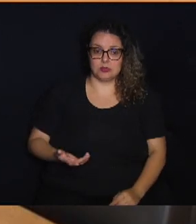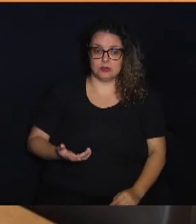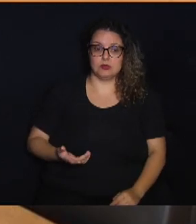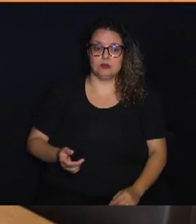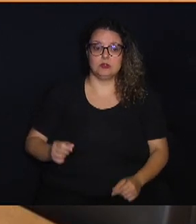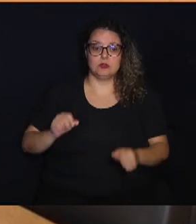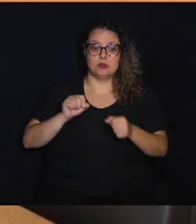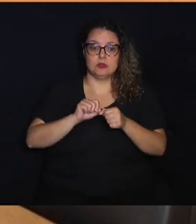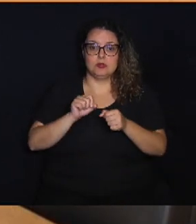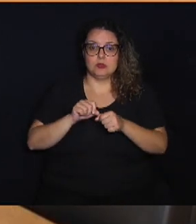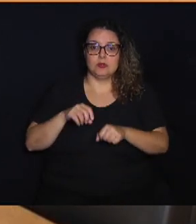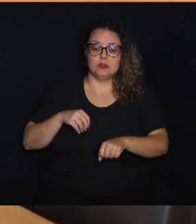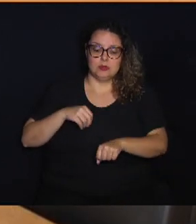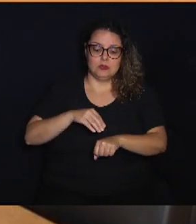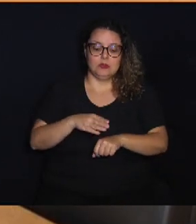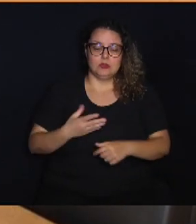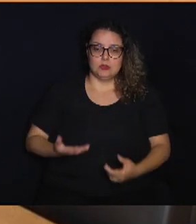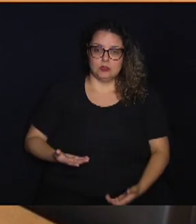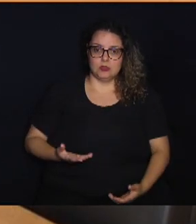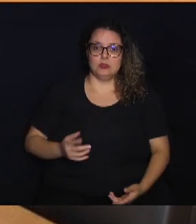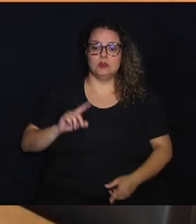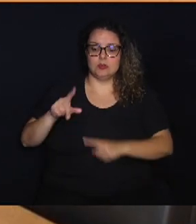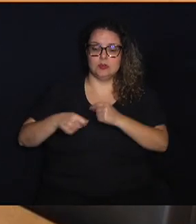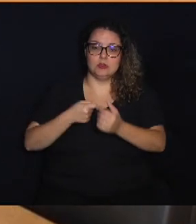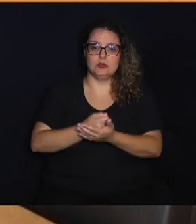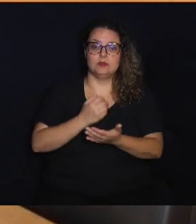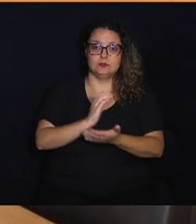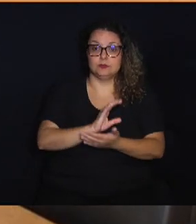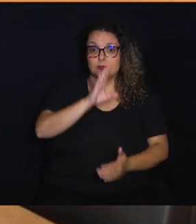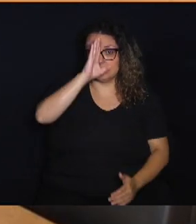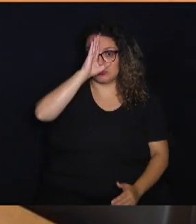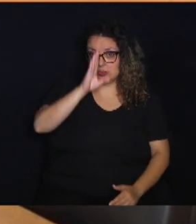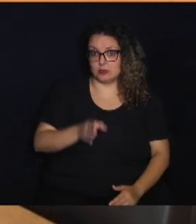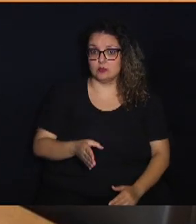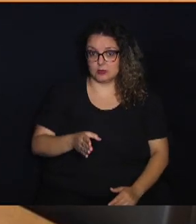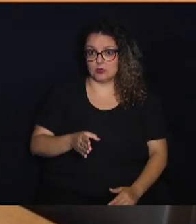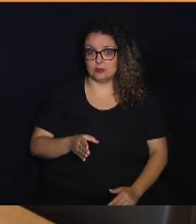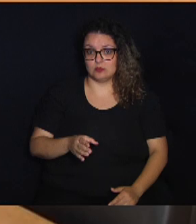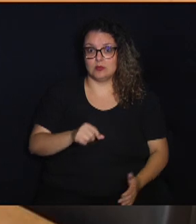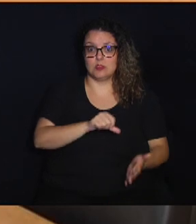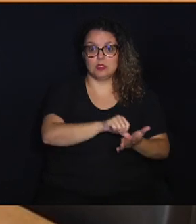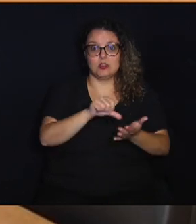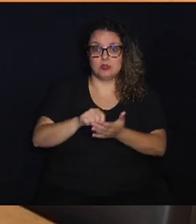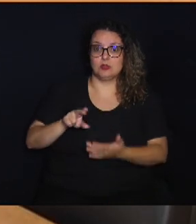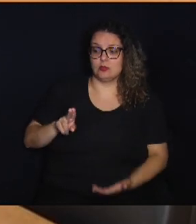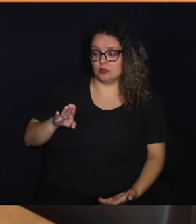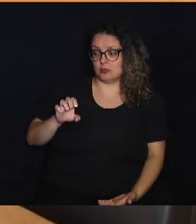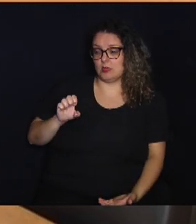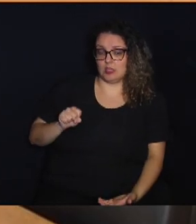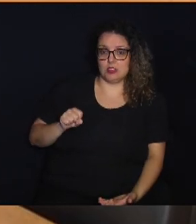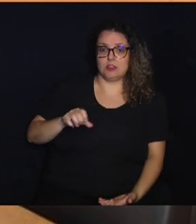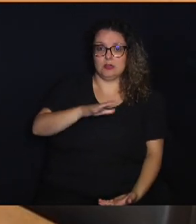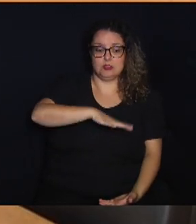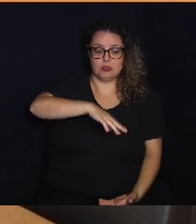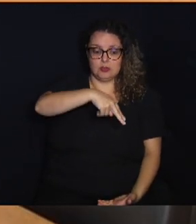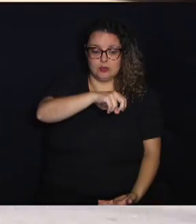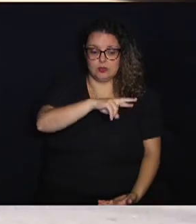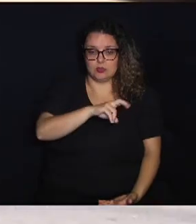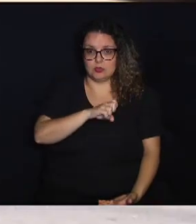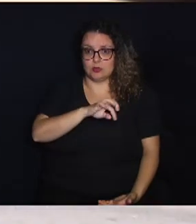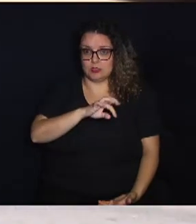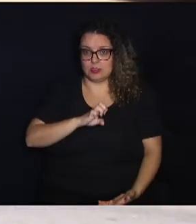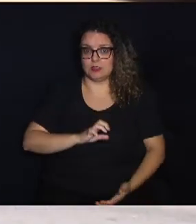fazer indicações das emendas impositivas, principalmente para as unidades básicas de saúde da região noroeste da nossa